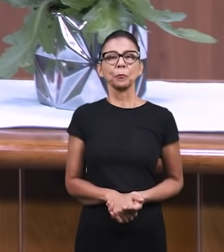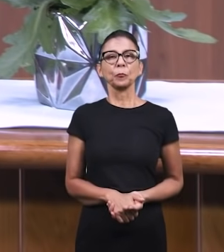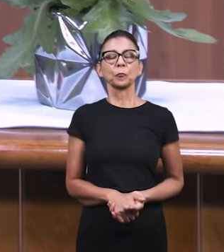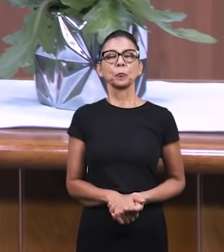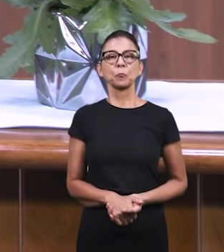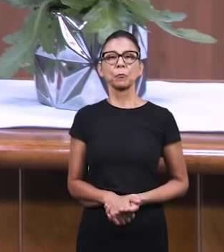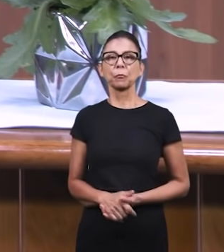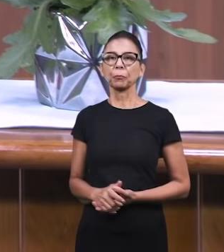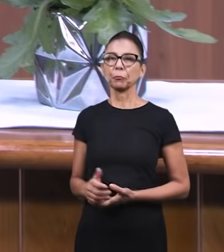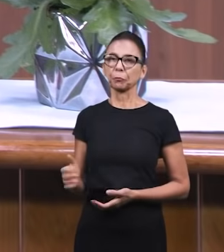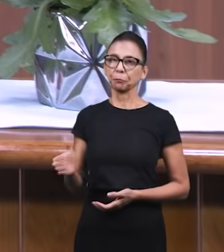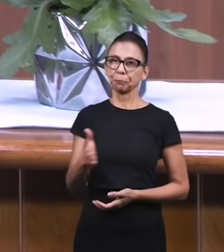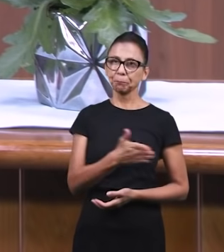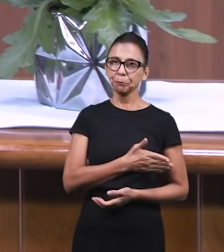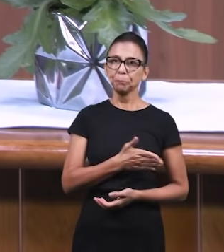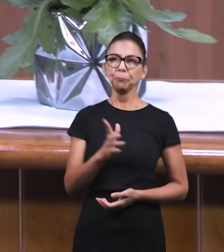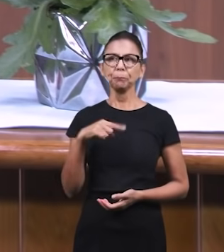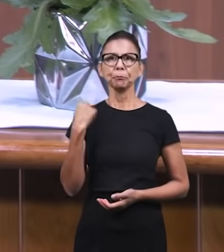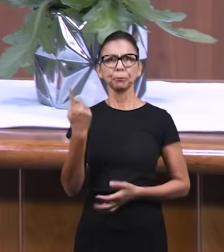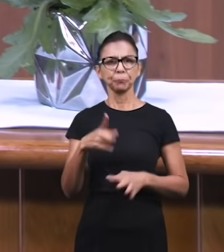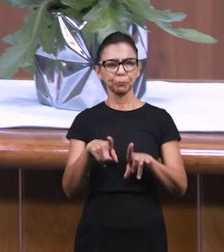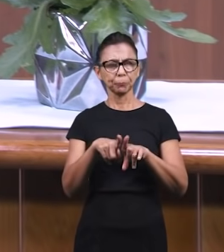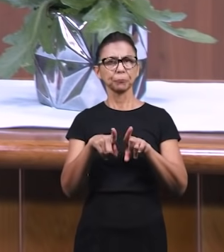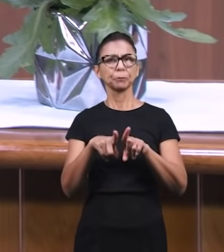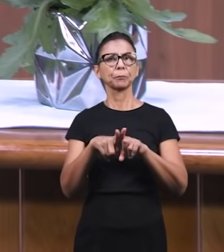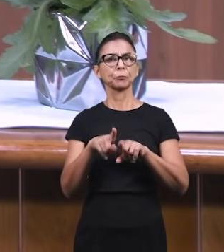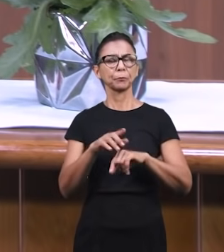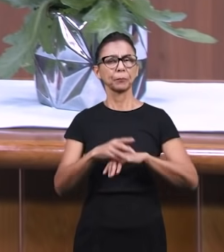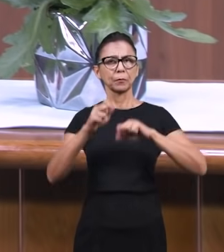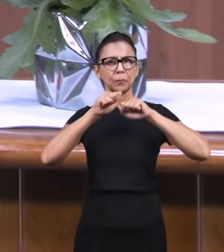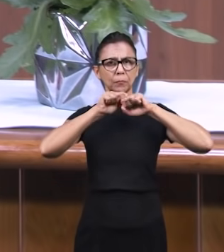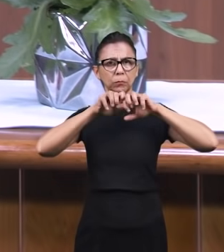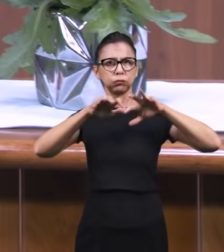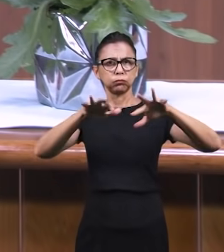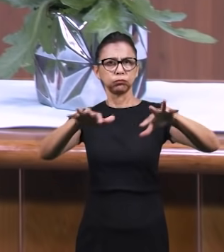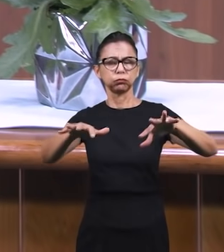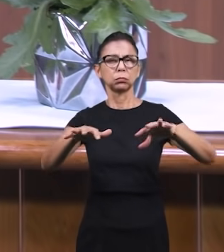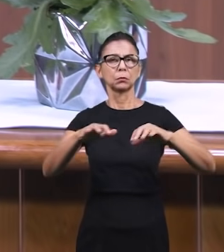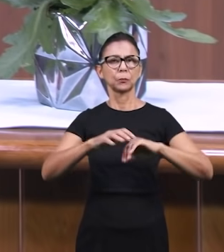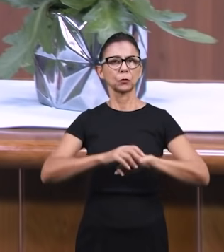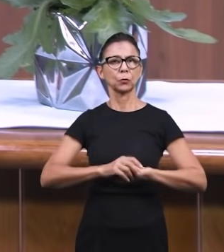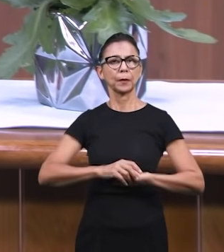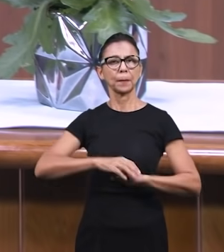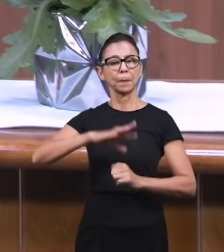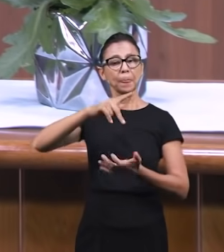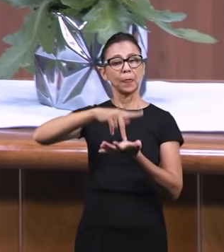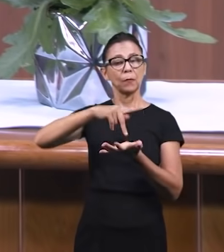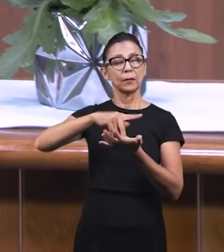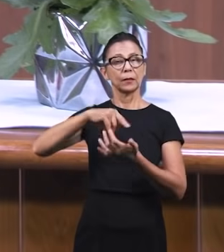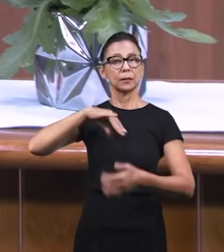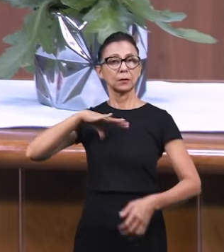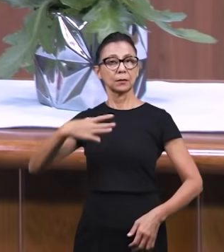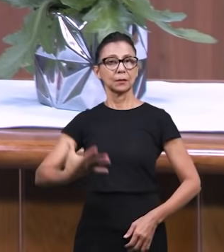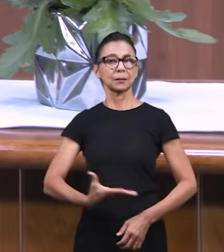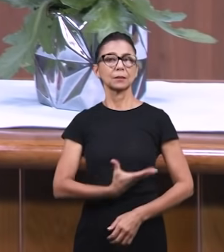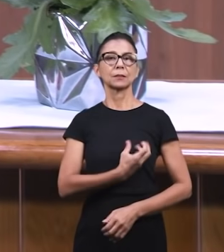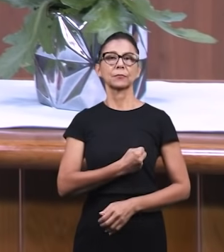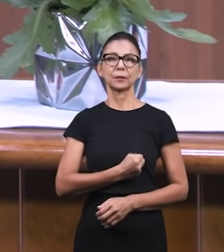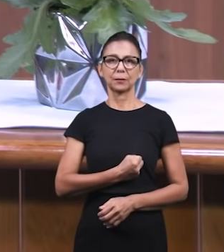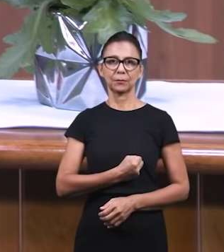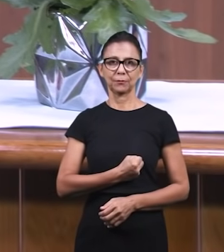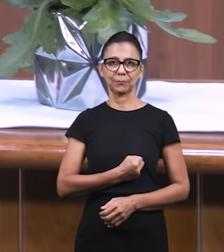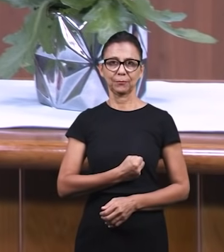quem fala a verdadeira mensagem para o coração do homem. E a palavra diz assim que